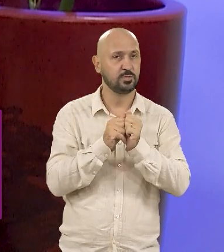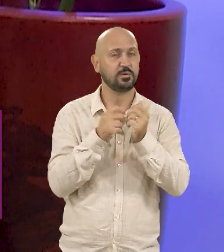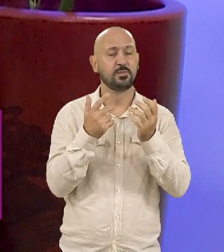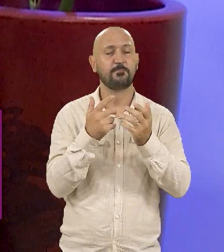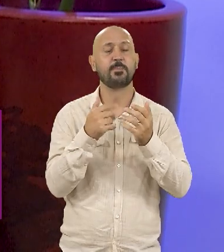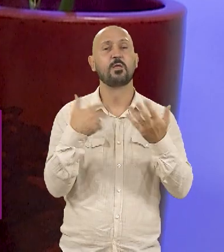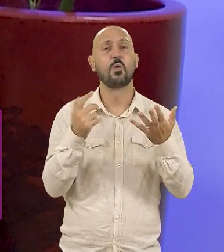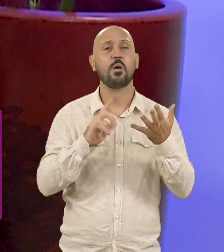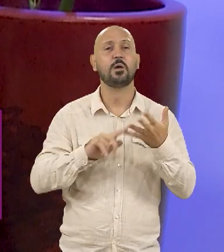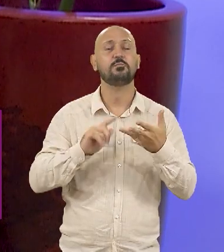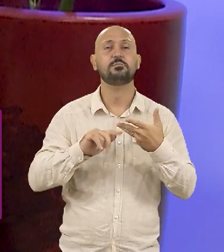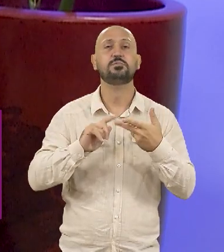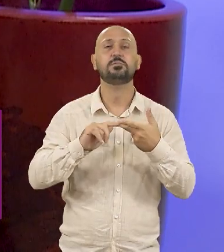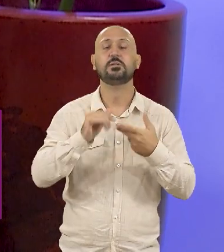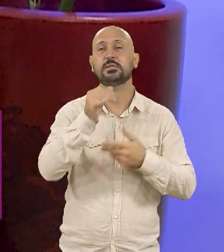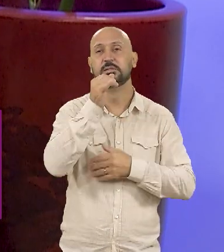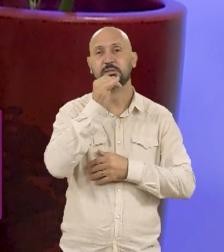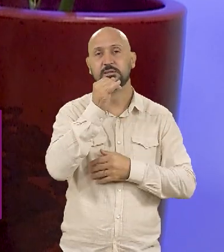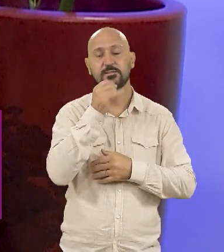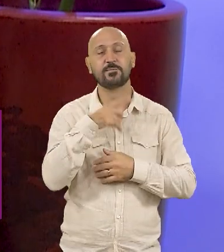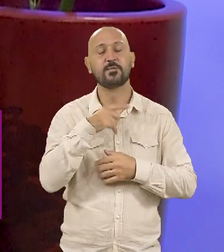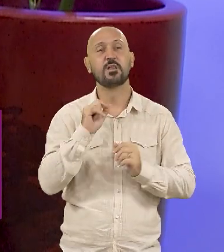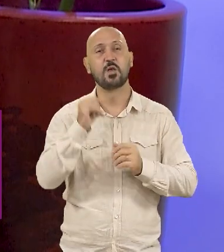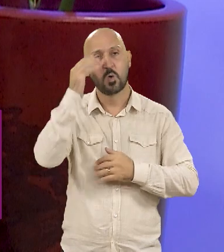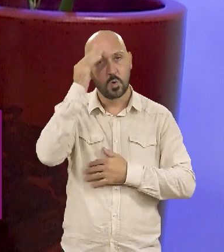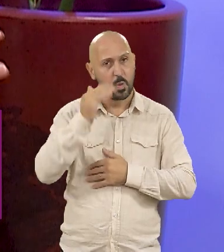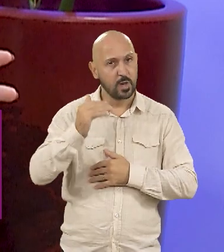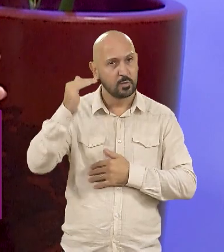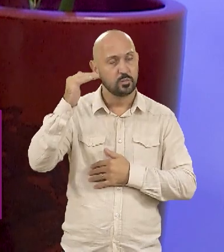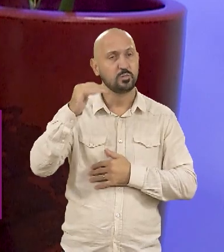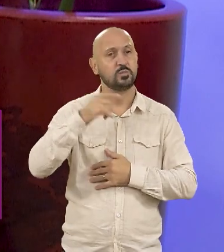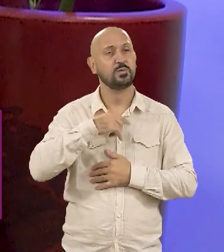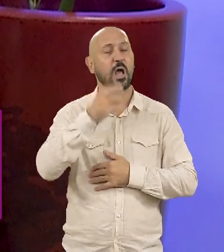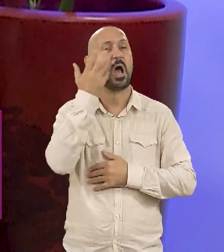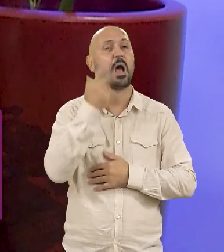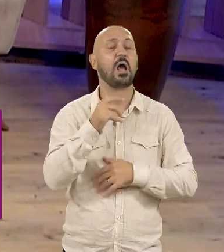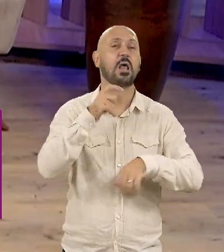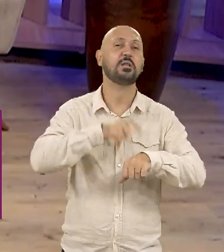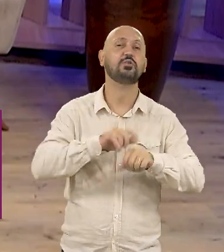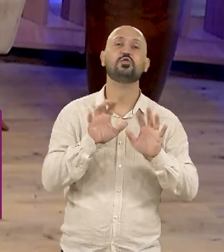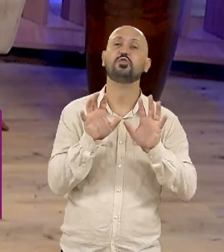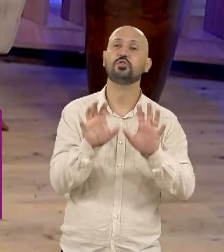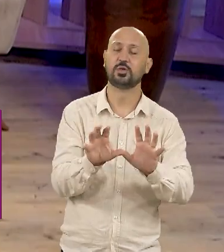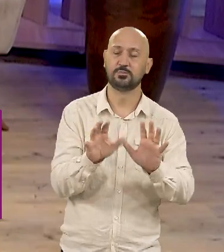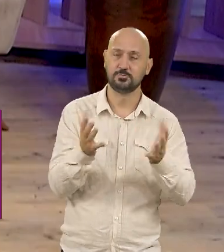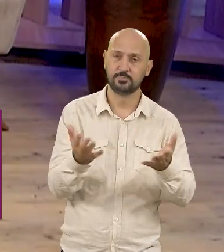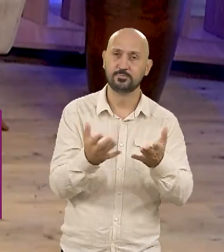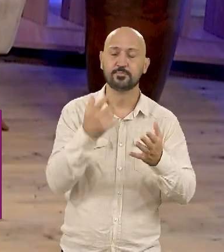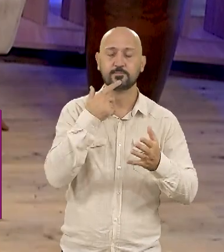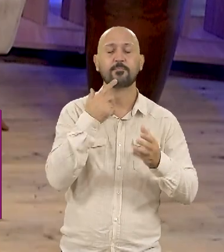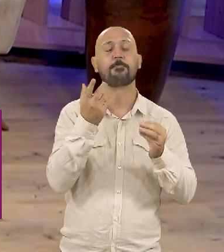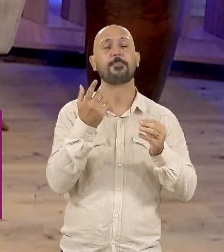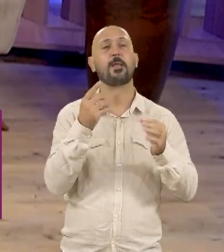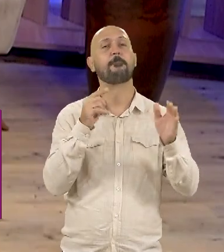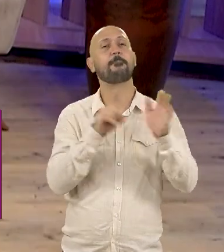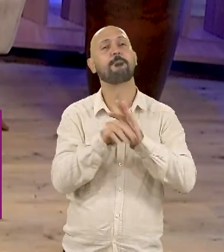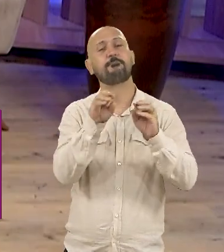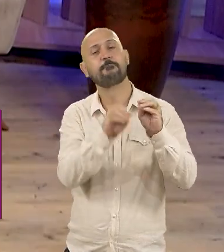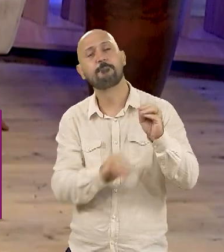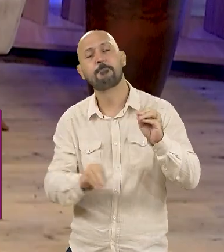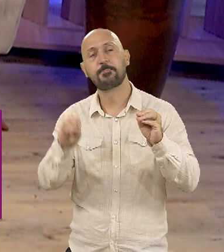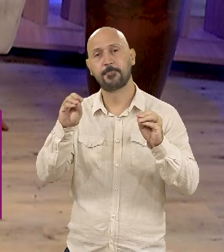adulto a ser infantilizado nesse nível? E agora eu vou estender um pouco mais a nossa abrangência aqui de análise, porque a gente tem a